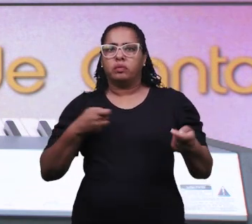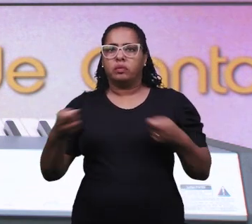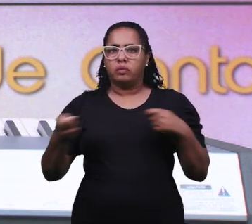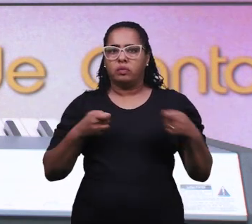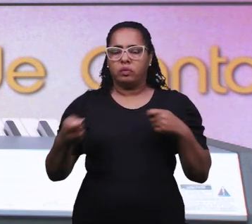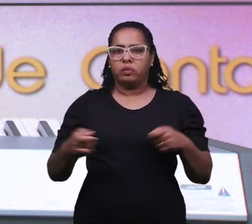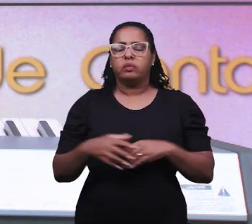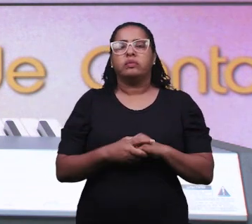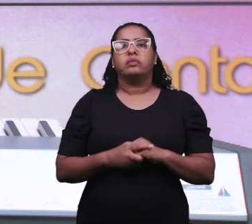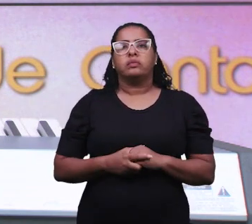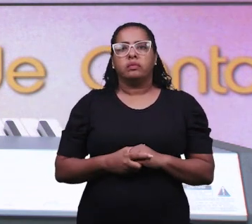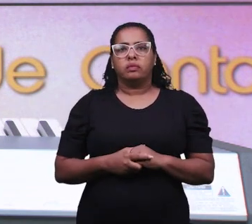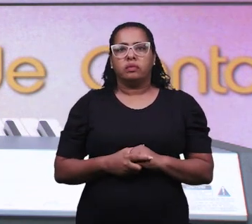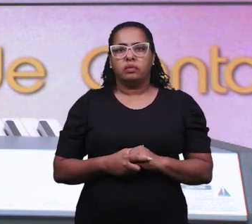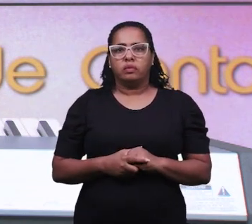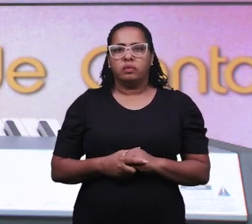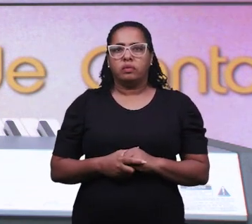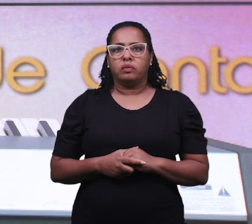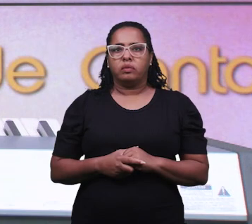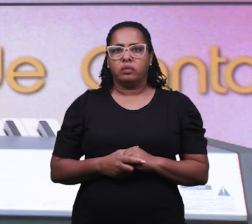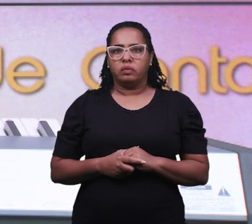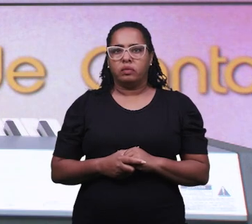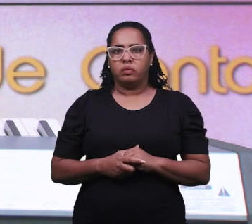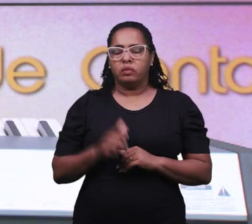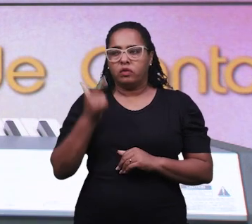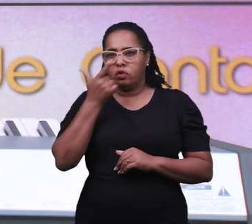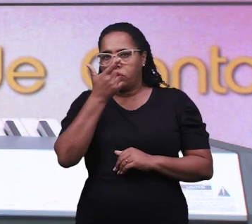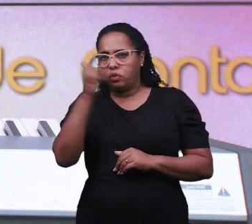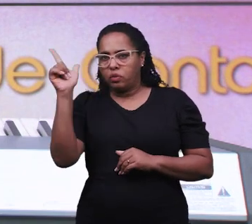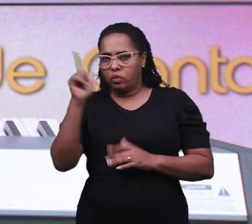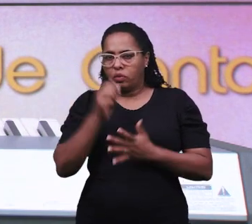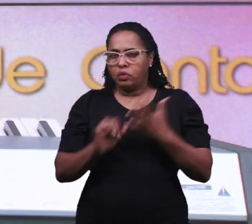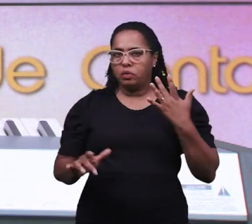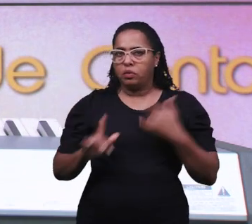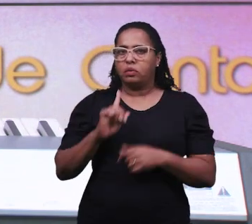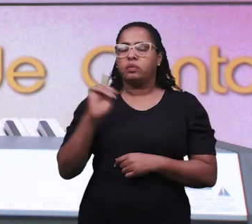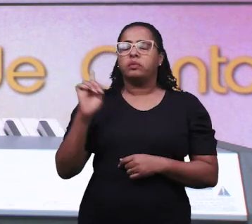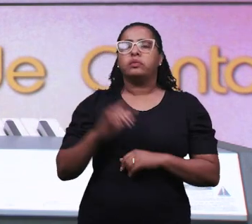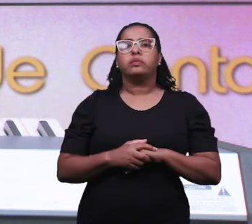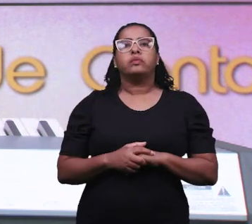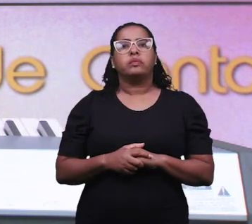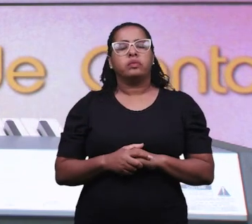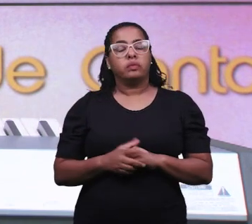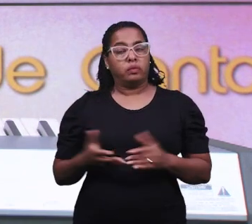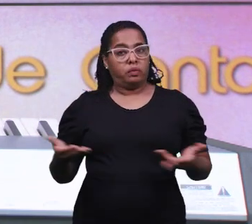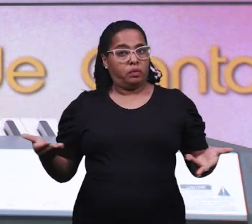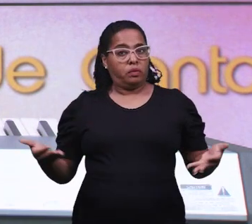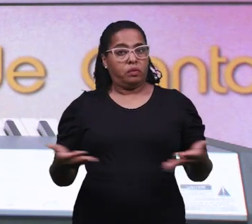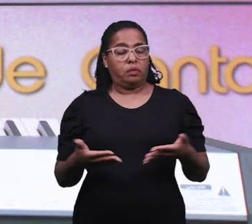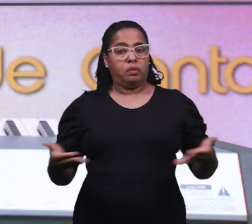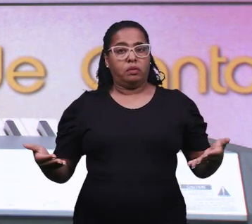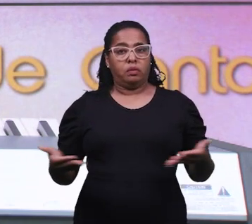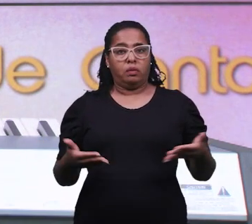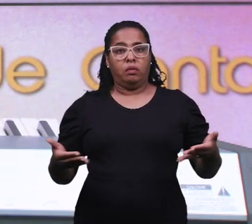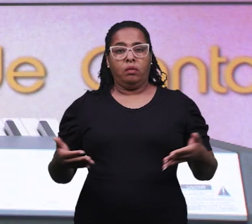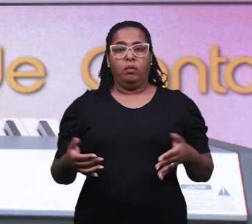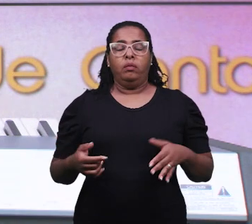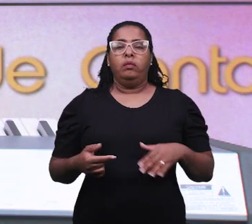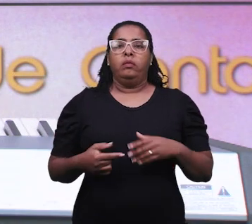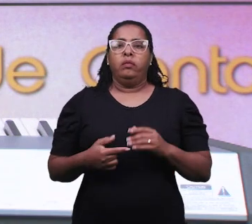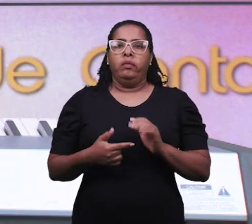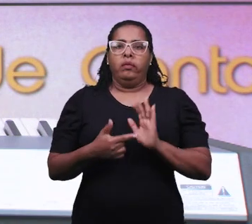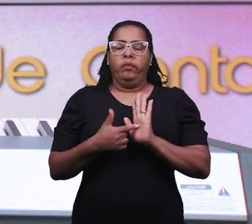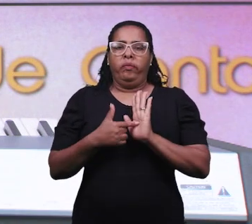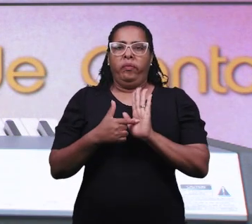equilíbrio das estruturas. Outro exercício. Nós vamos